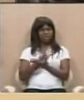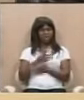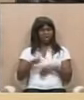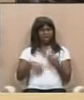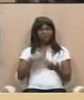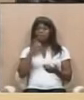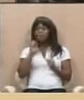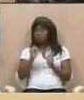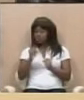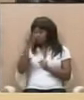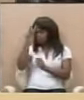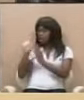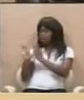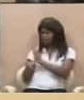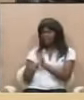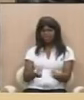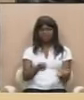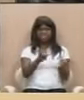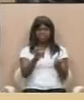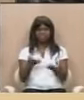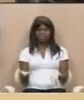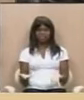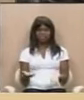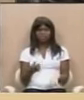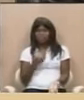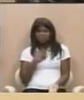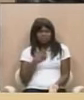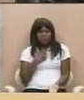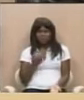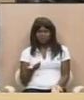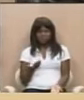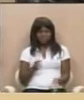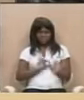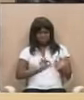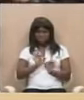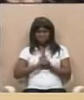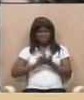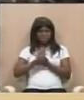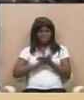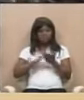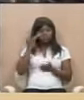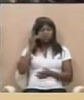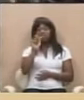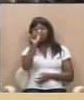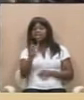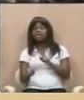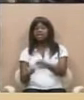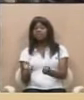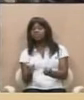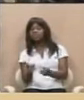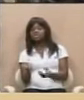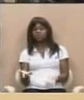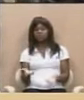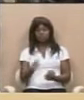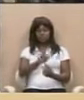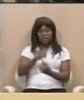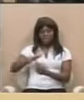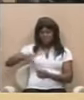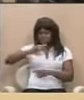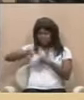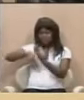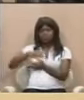produto furtado ou não, e estava vendendo. E não tinha organização. Não sabia nem quem estava expondo em cima da praça.